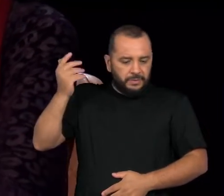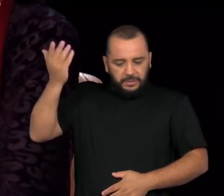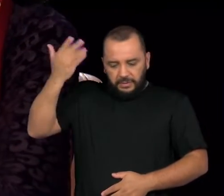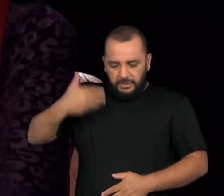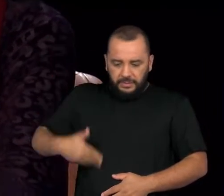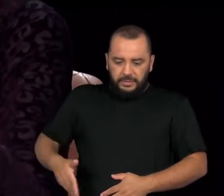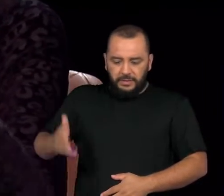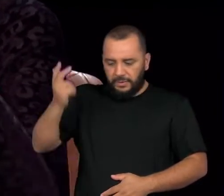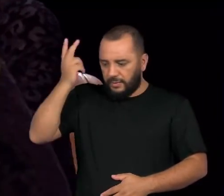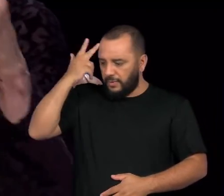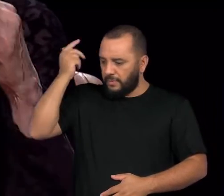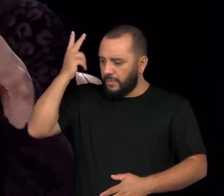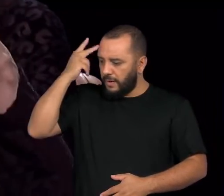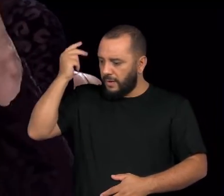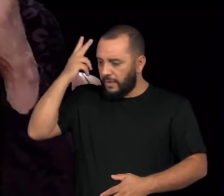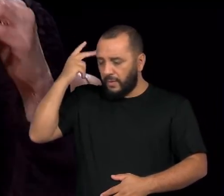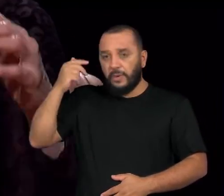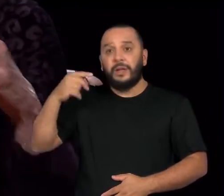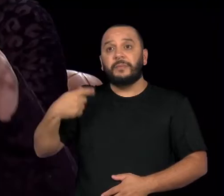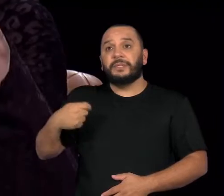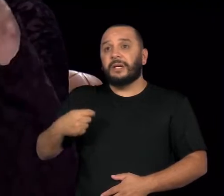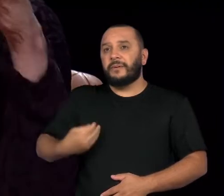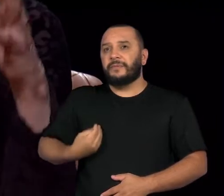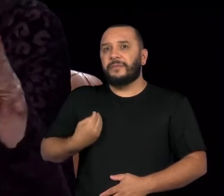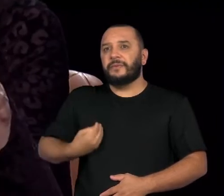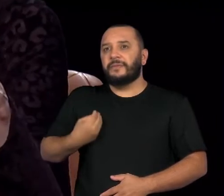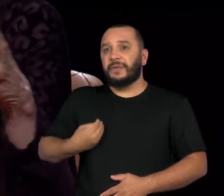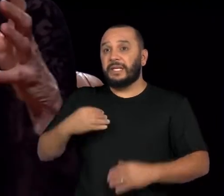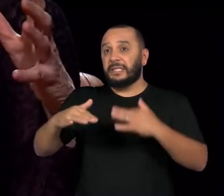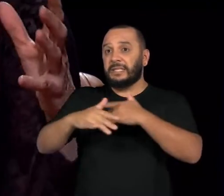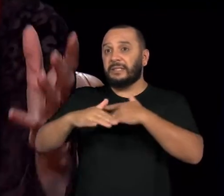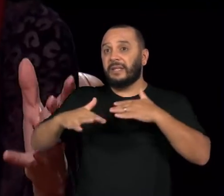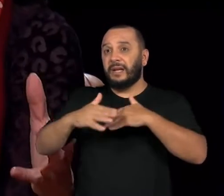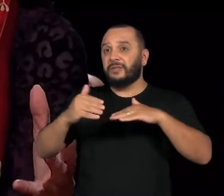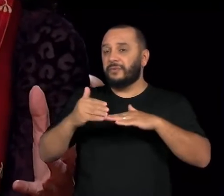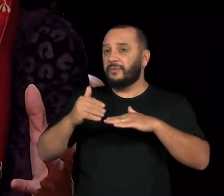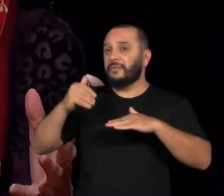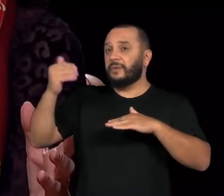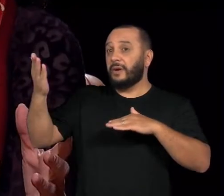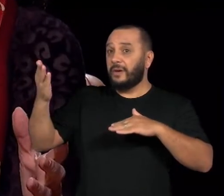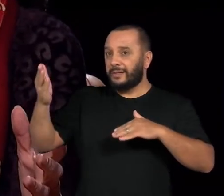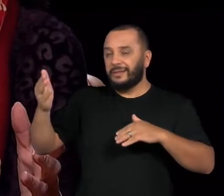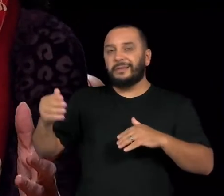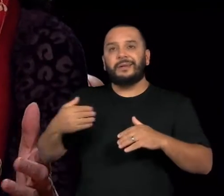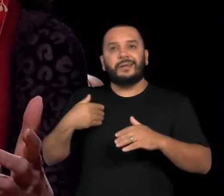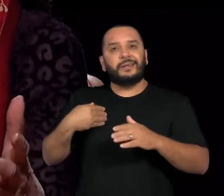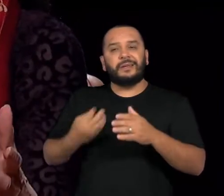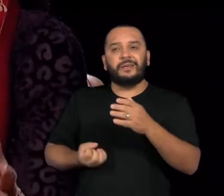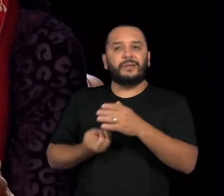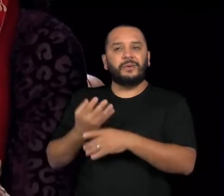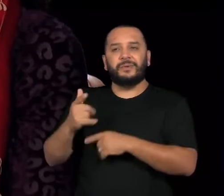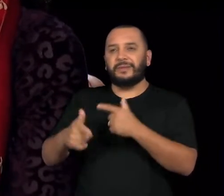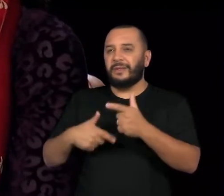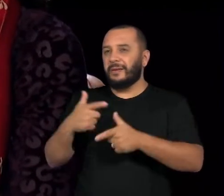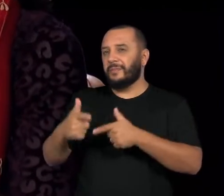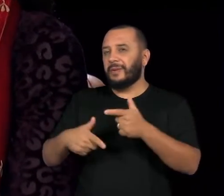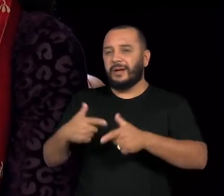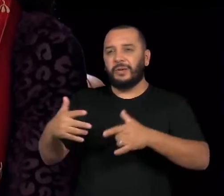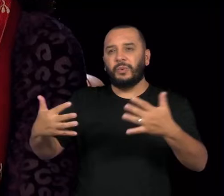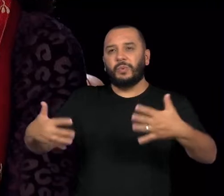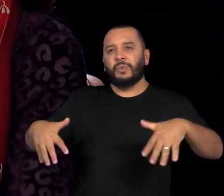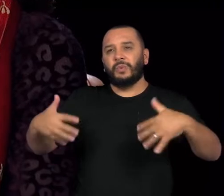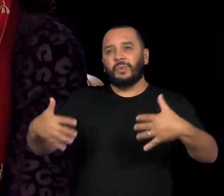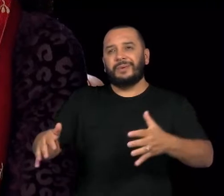fora da cidade para não acelerar demais, e construiu uma obra gigantesca e extraordinária a